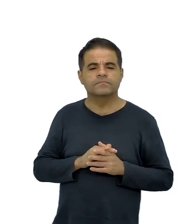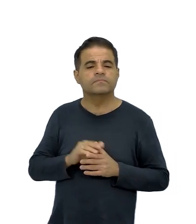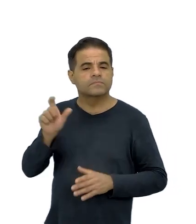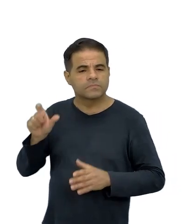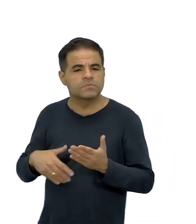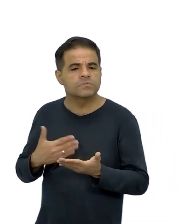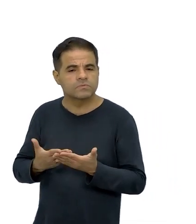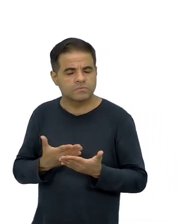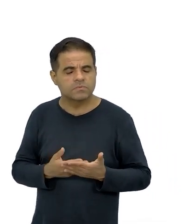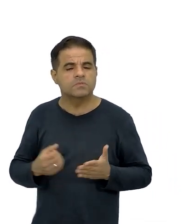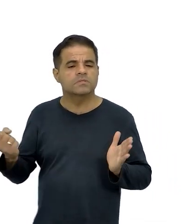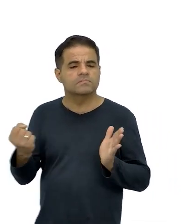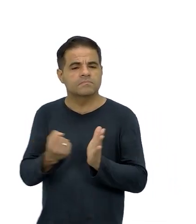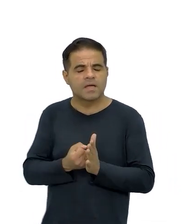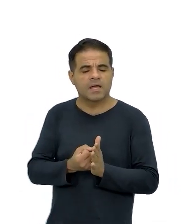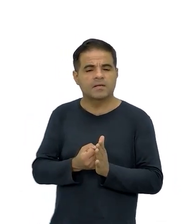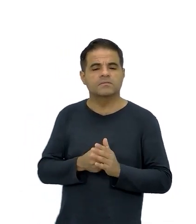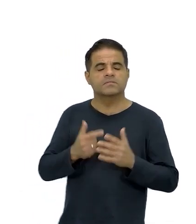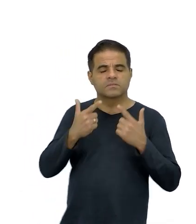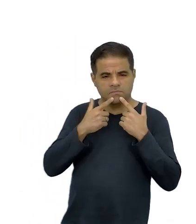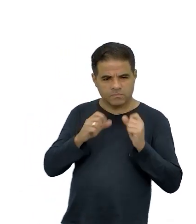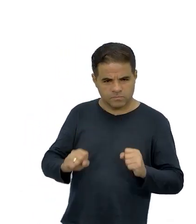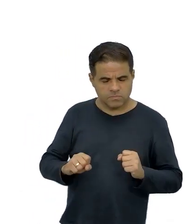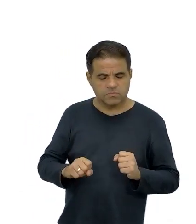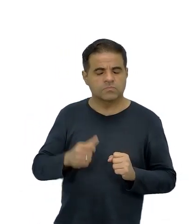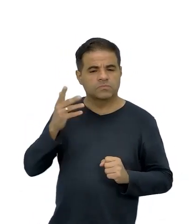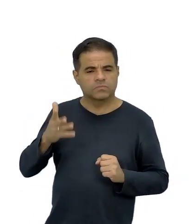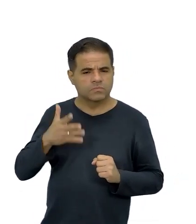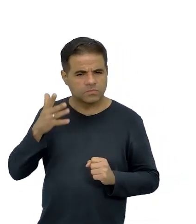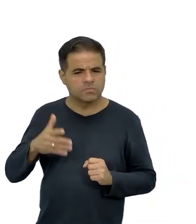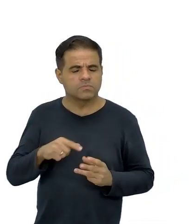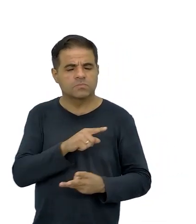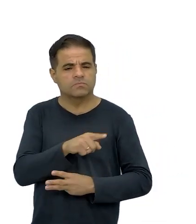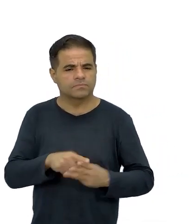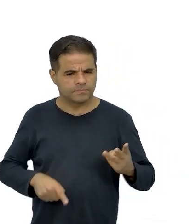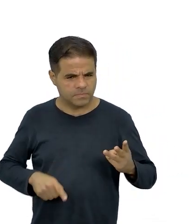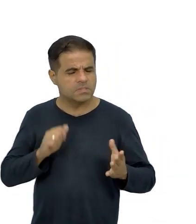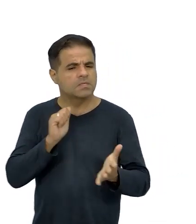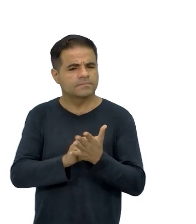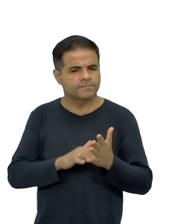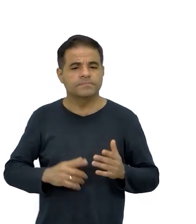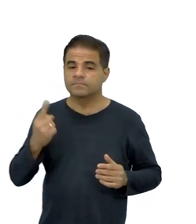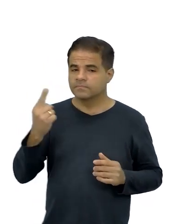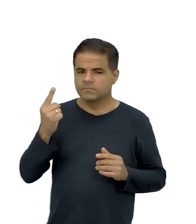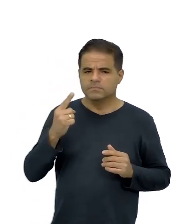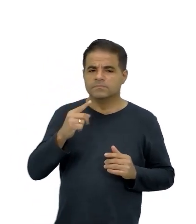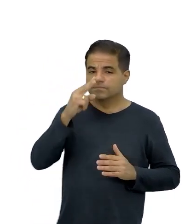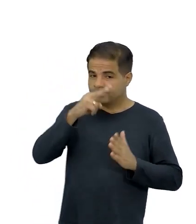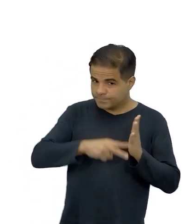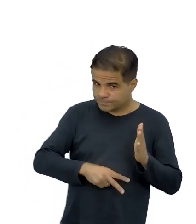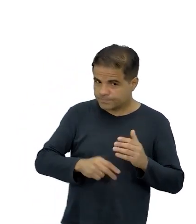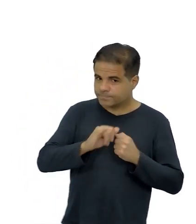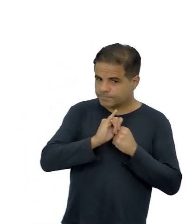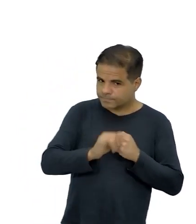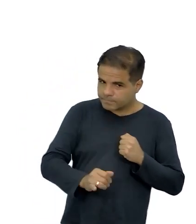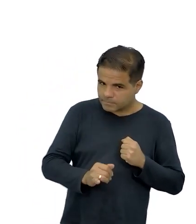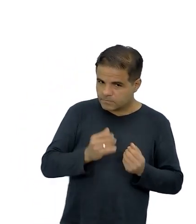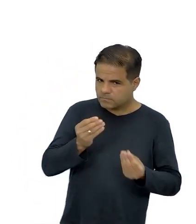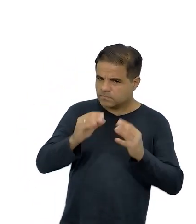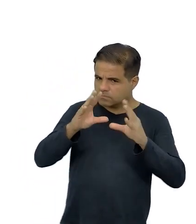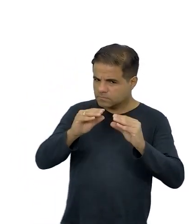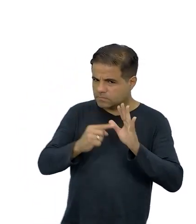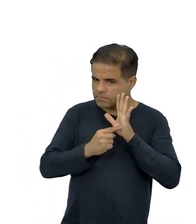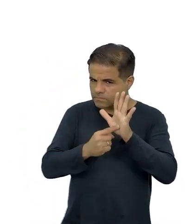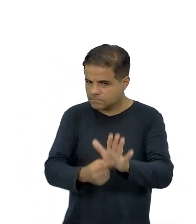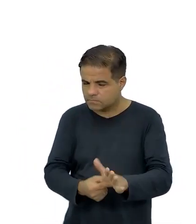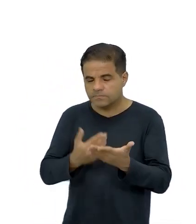Estudando as marcas linguísticas do discurso direto. São 3 atividades. A primeira, reler a lenda como a noite apareceu,